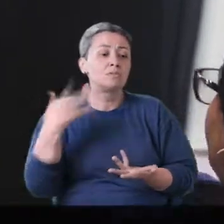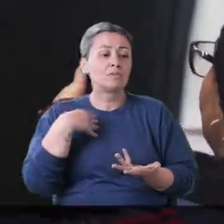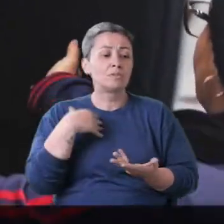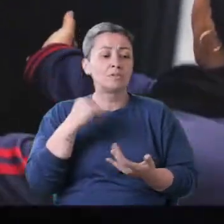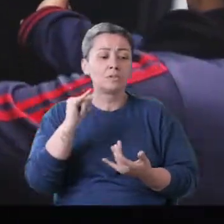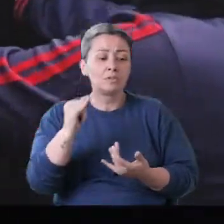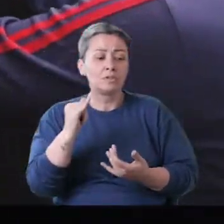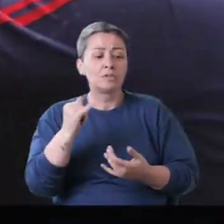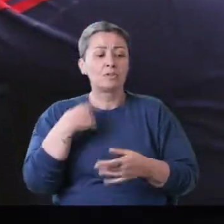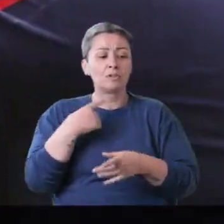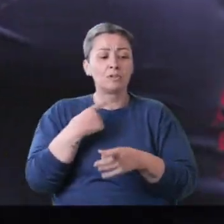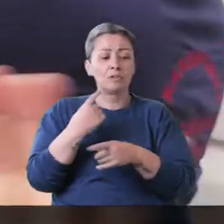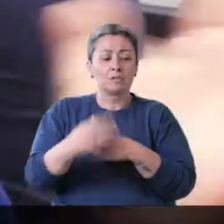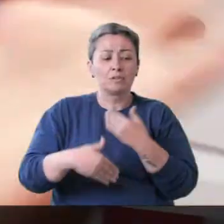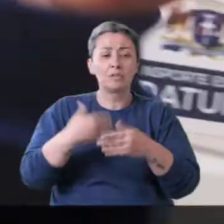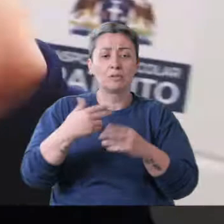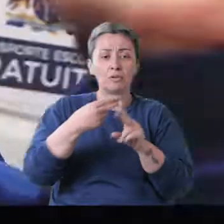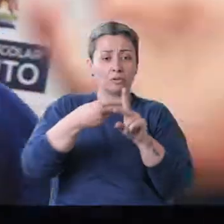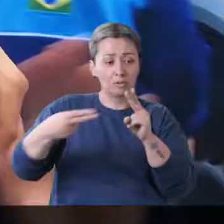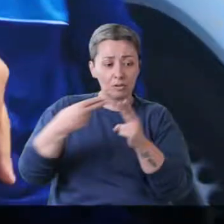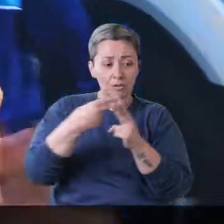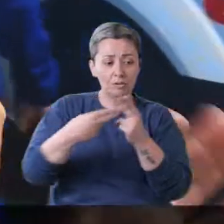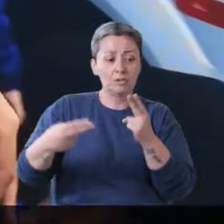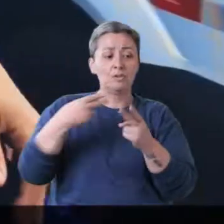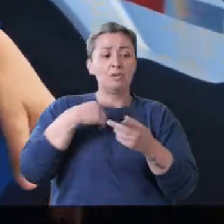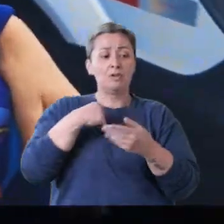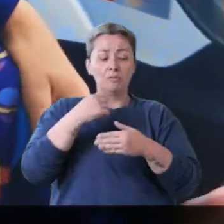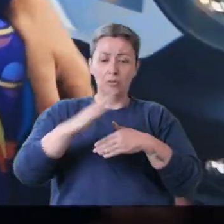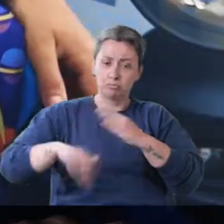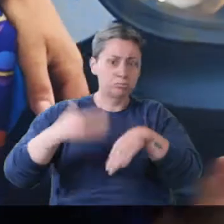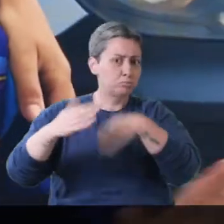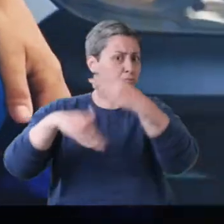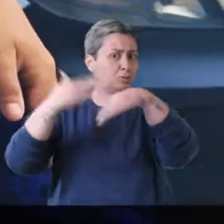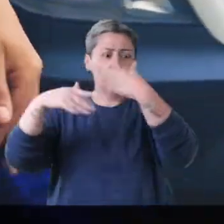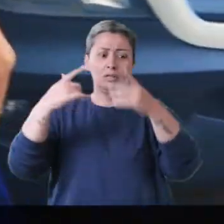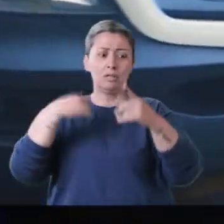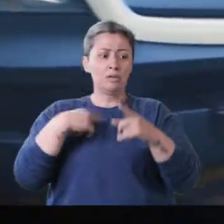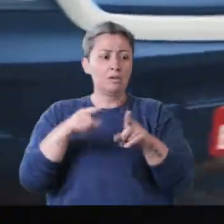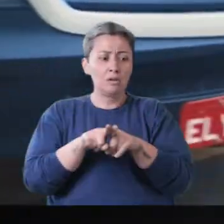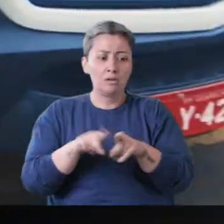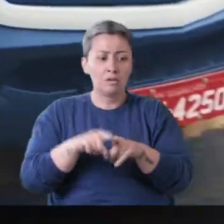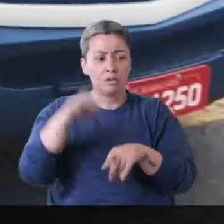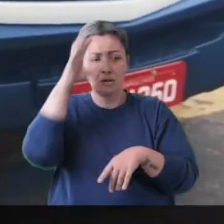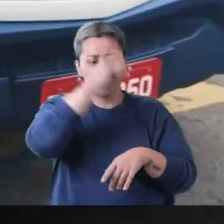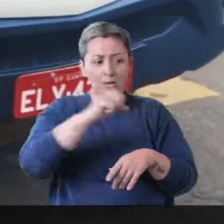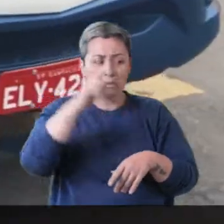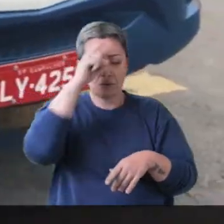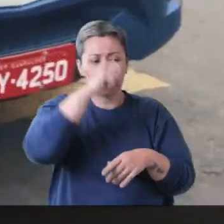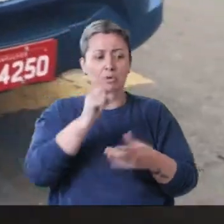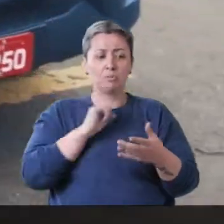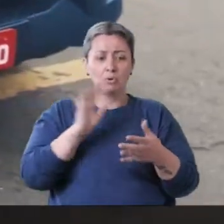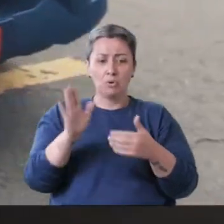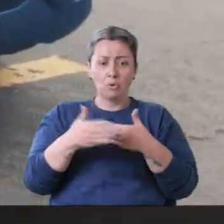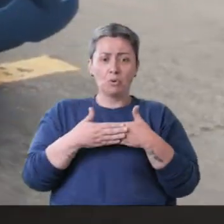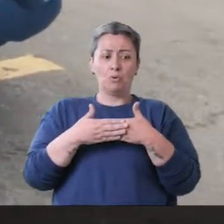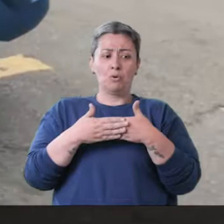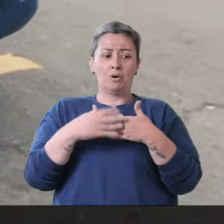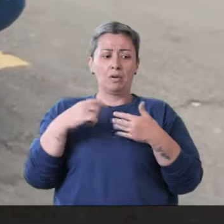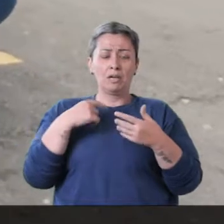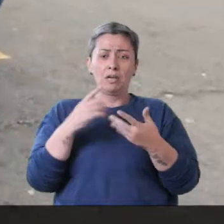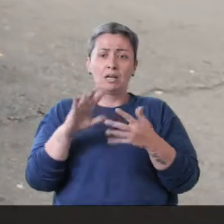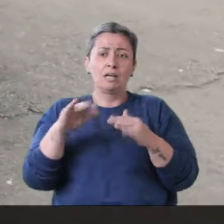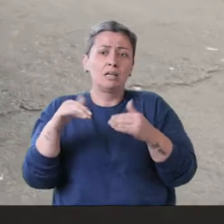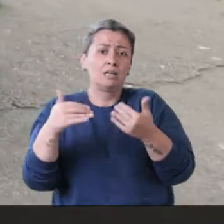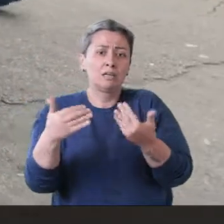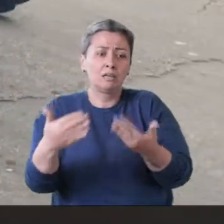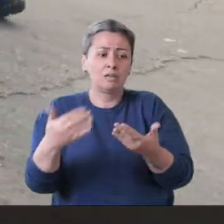Quando ele entrou no Sofia, nossa, esse menino desenvolveu. Isso aqui desabrochou, estava tudo fechado. Que quando